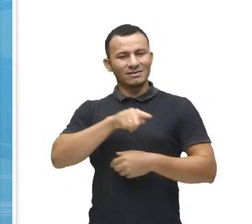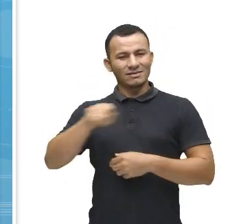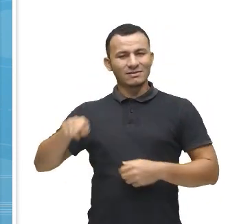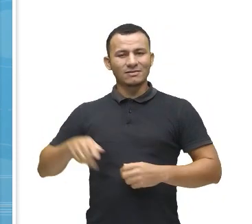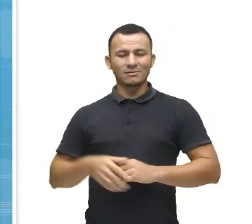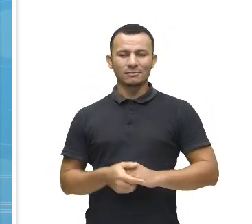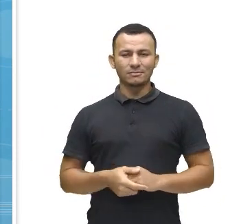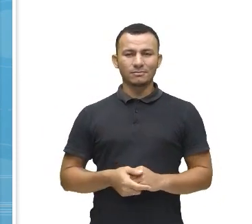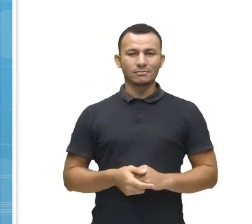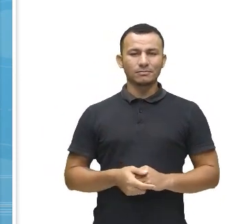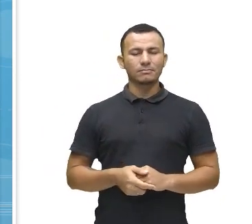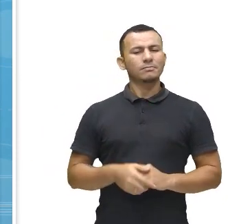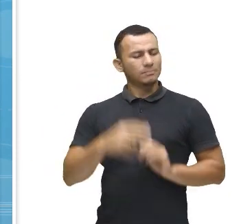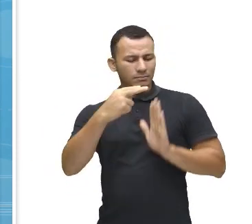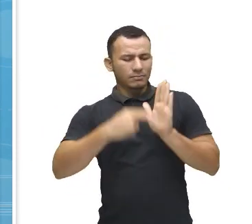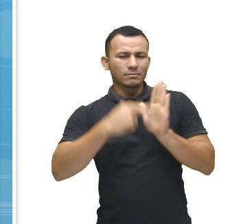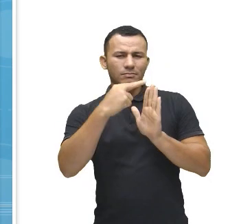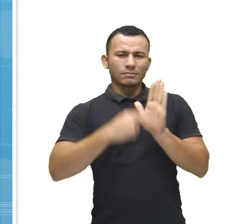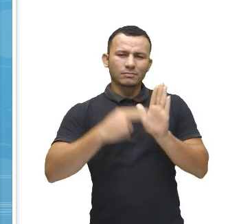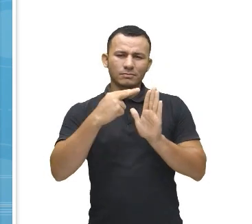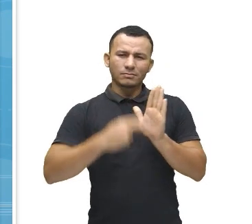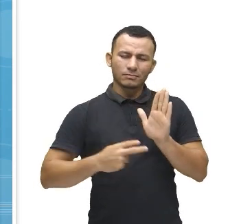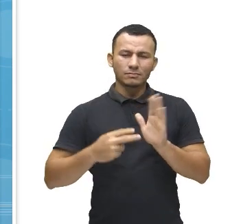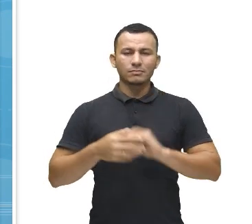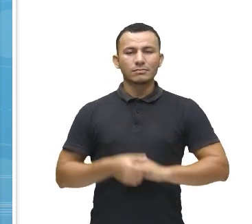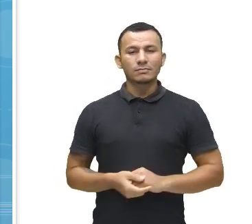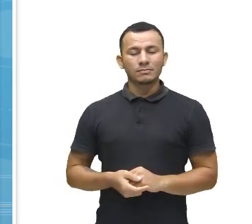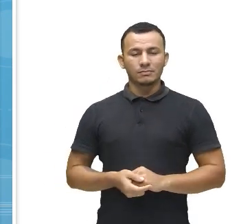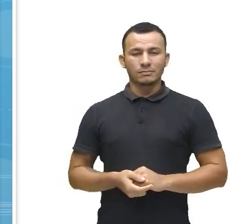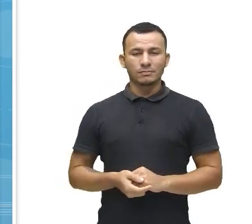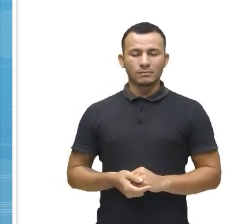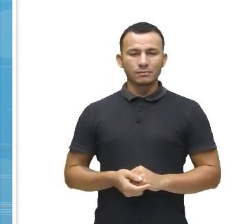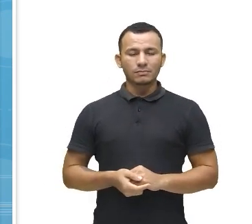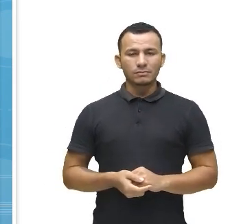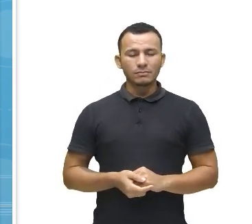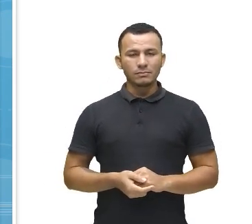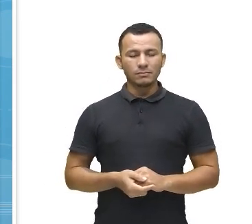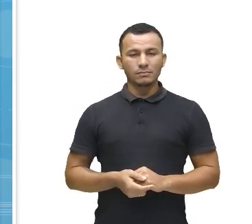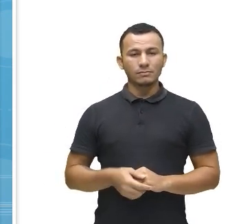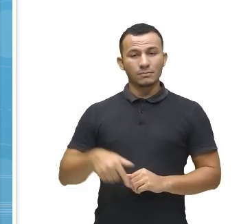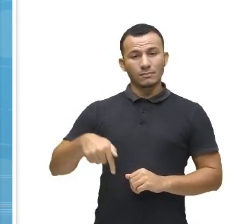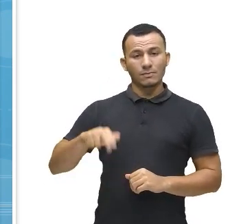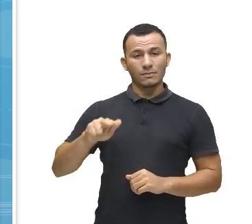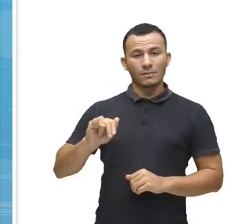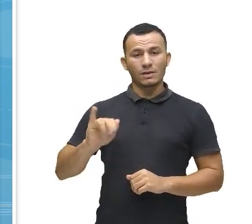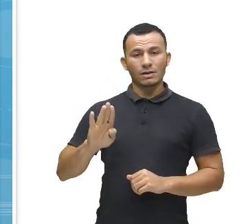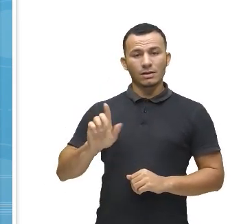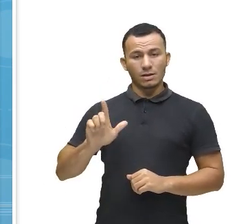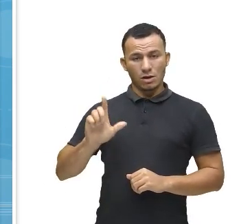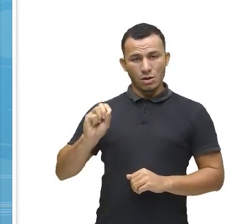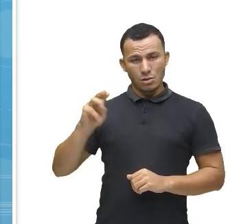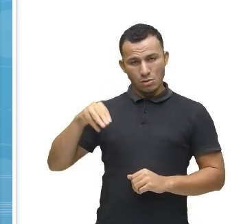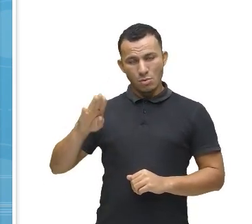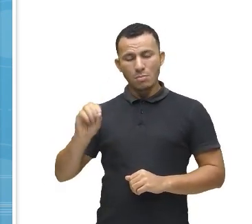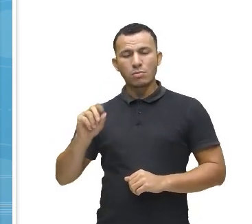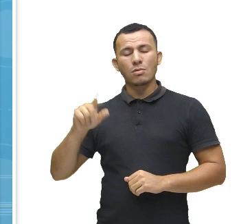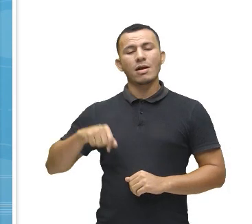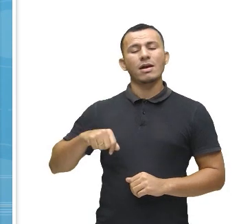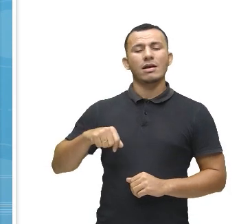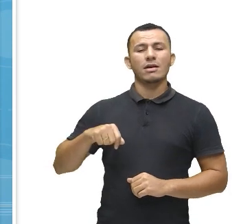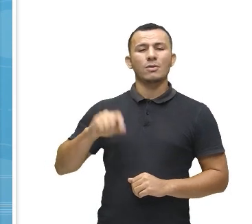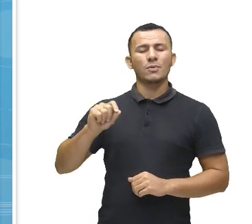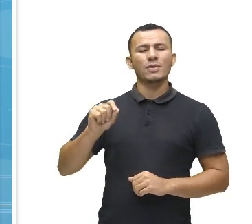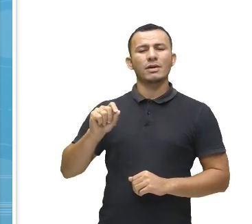lá, gente, vamos ler um pouquinho a definição de quilombo. Quilombo ou mocambo é o nome dado no Brasil a locais